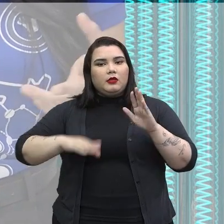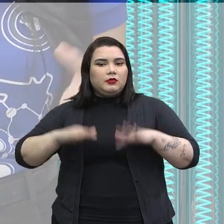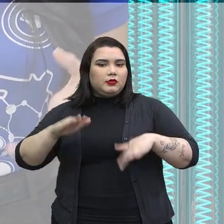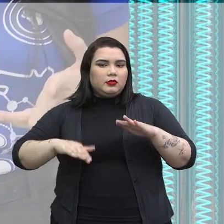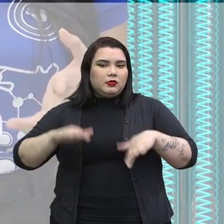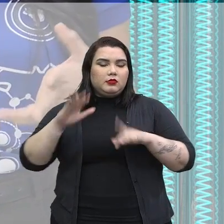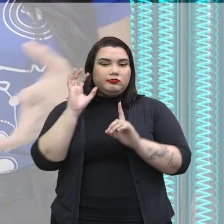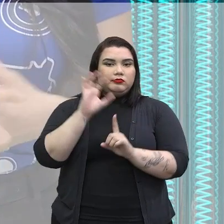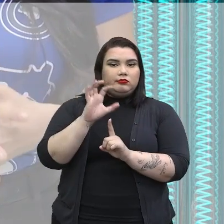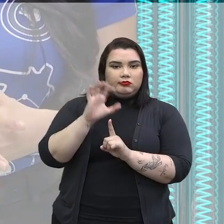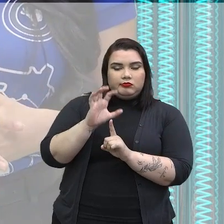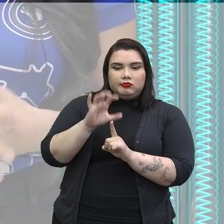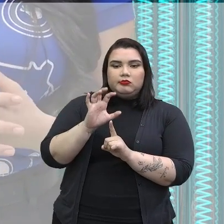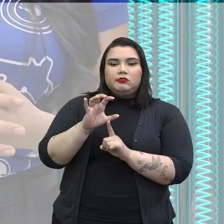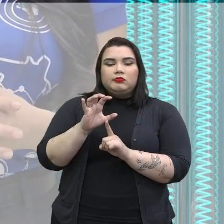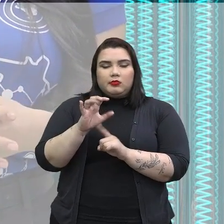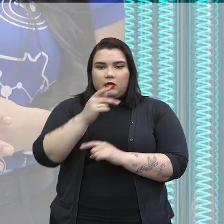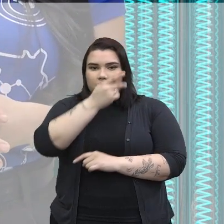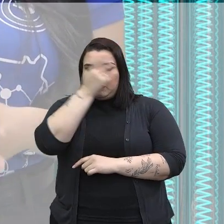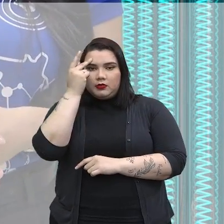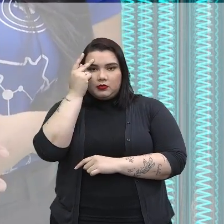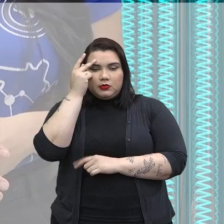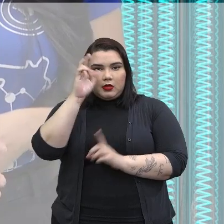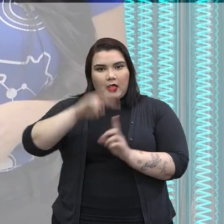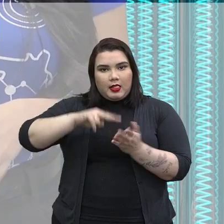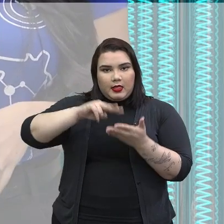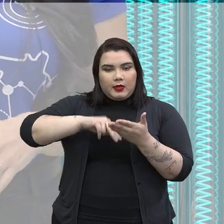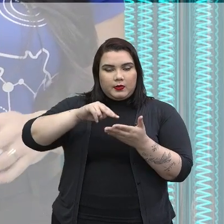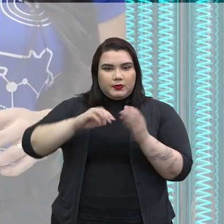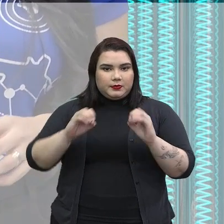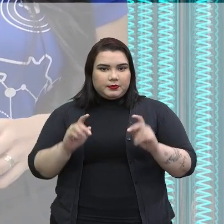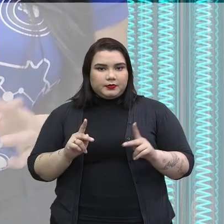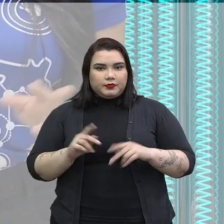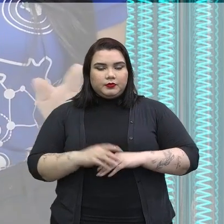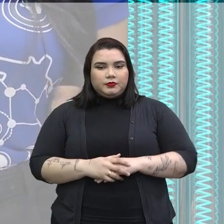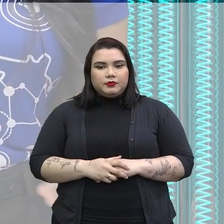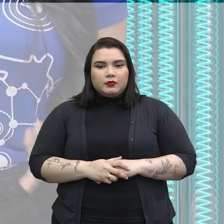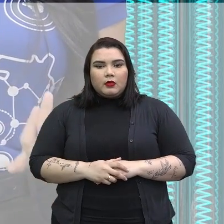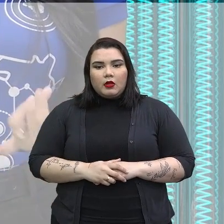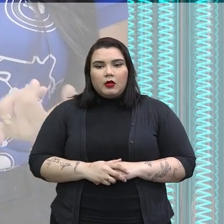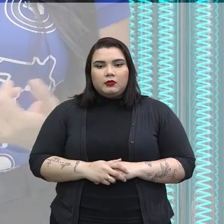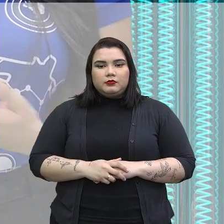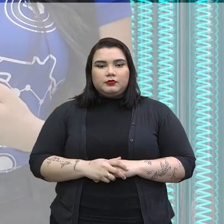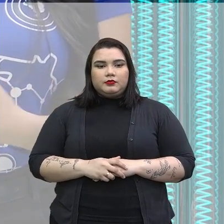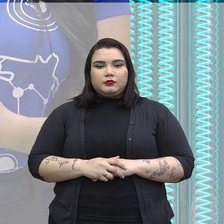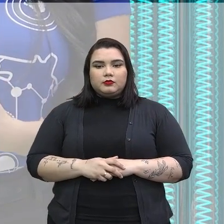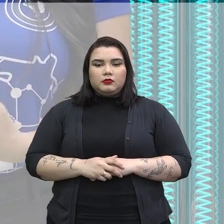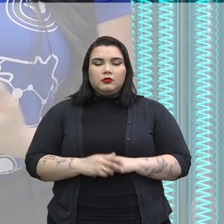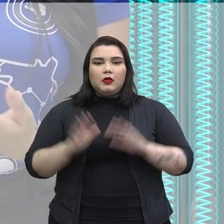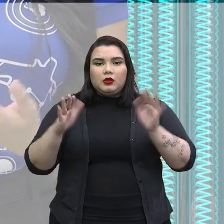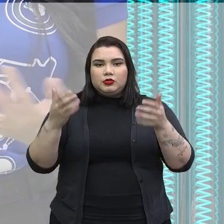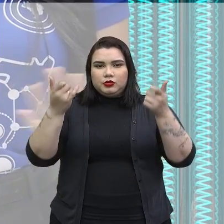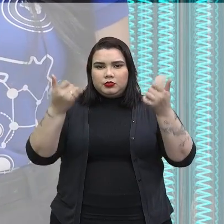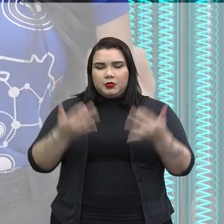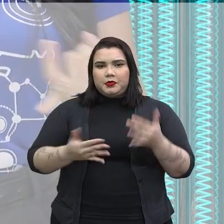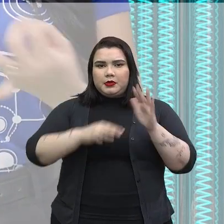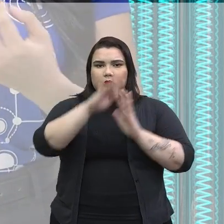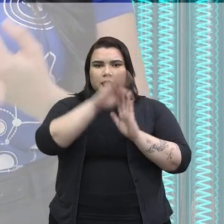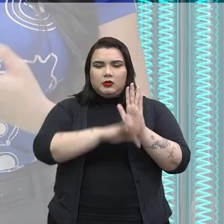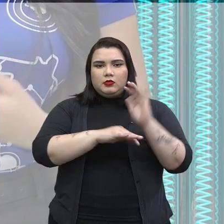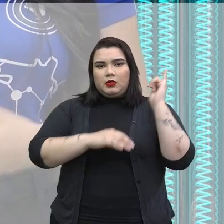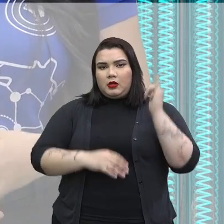de persuadir o leitor, ok? Mas nós já falamos sobre o texto